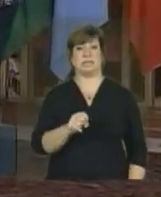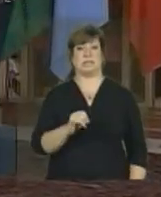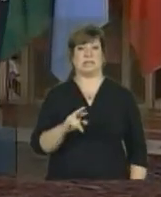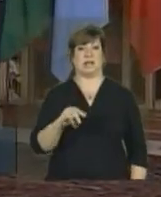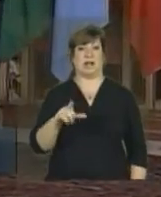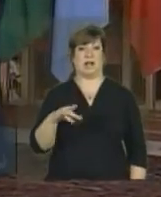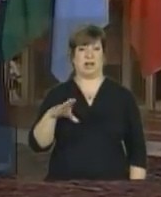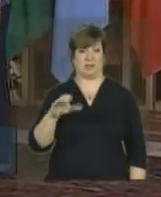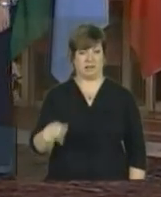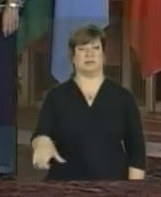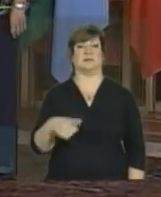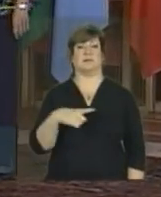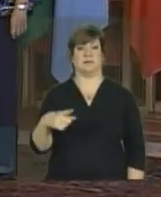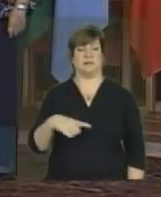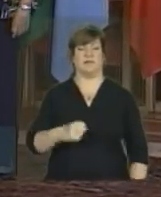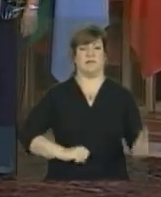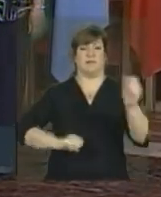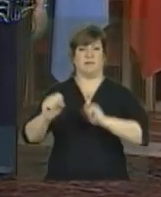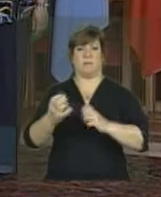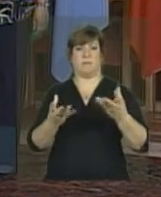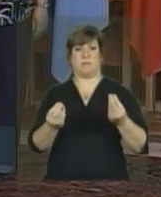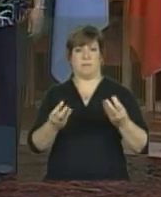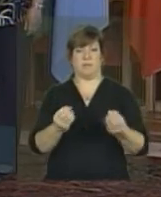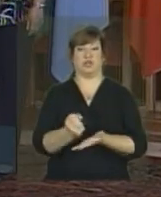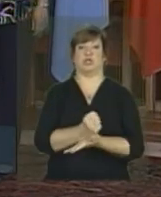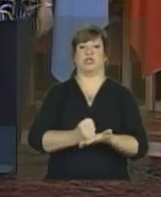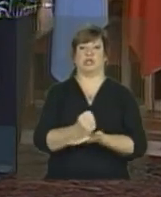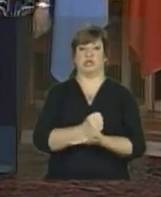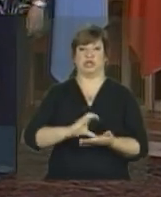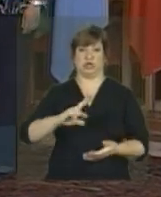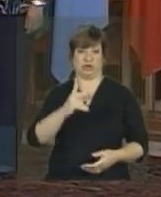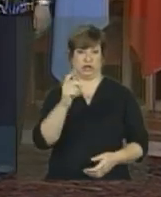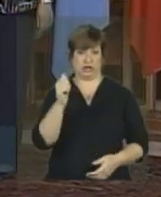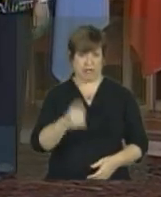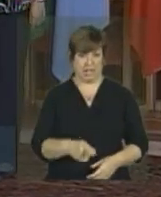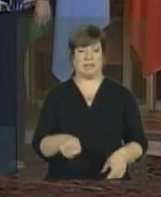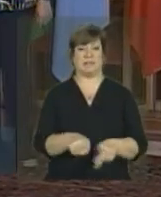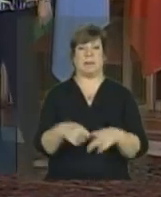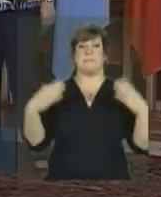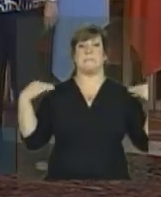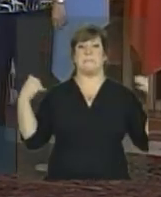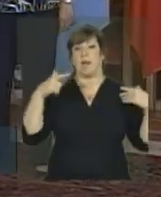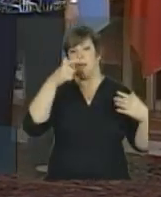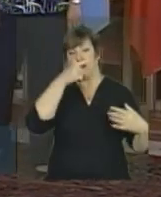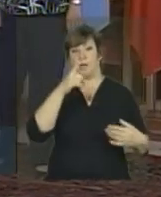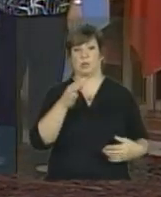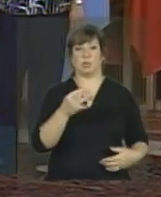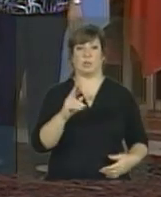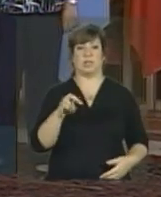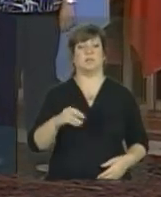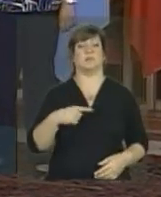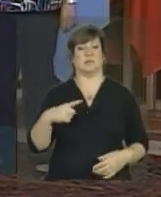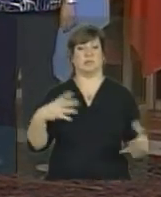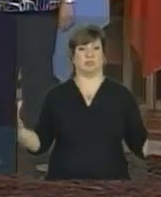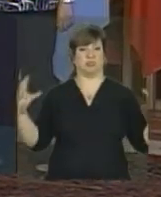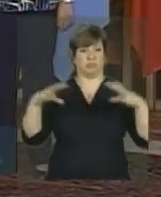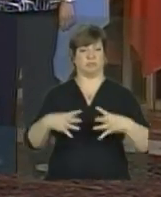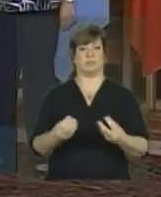um grande produtor e exportador de chá e também o turismo atrai muitas divisas.